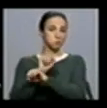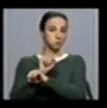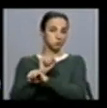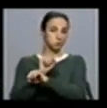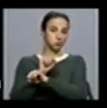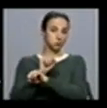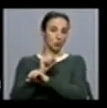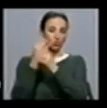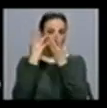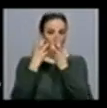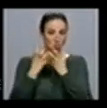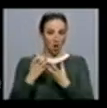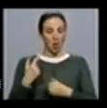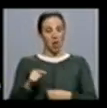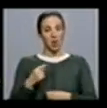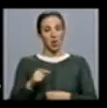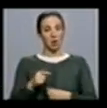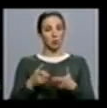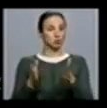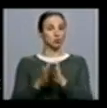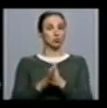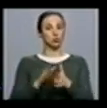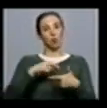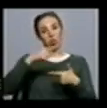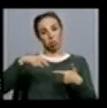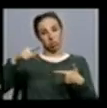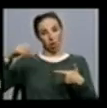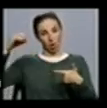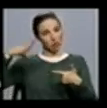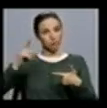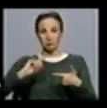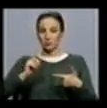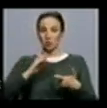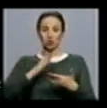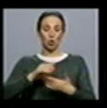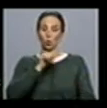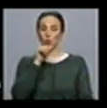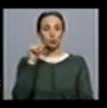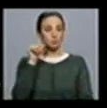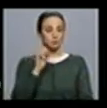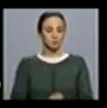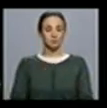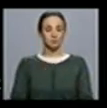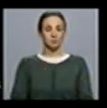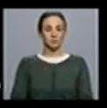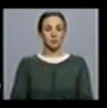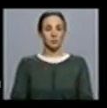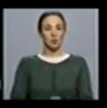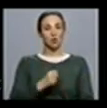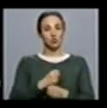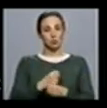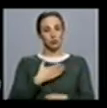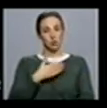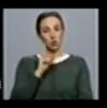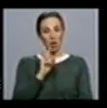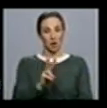um escurecimento, digamos assim, em todos os comprimentos de onda. Mas não, só temos no azul. Mais do que isso. Quando os astrónomos olharam